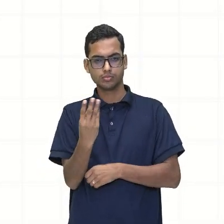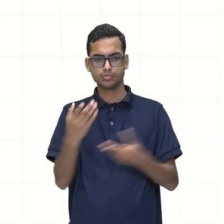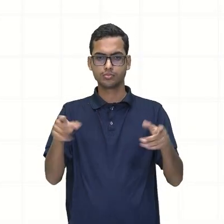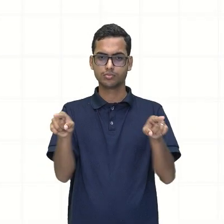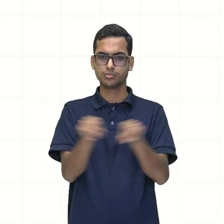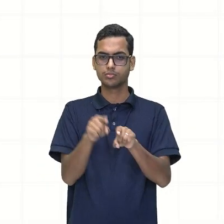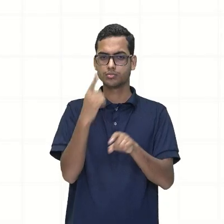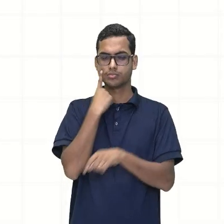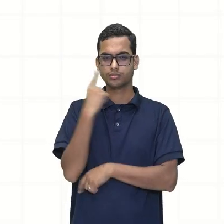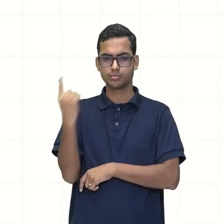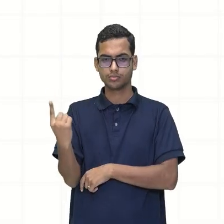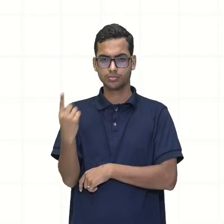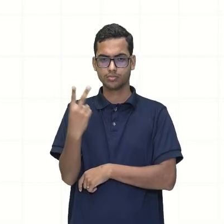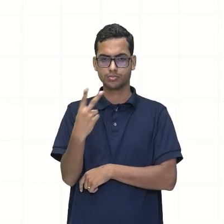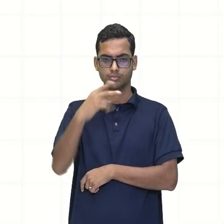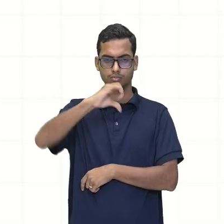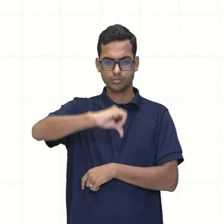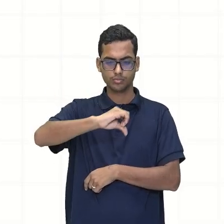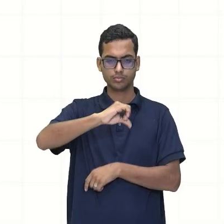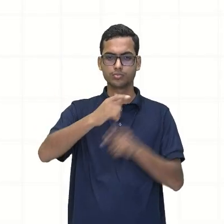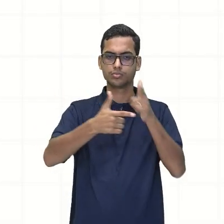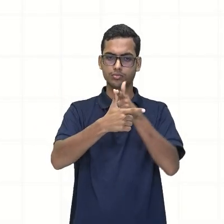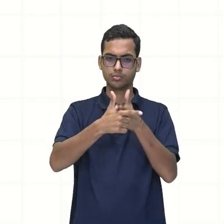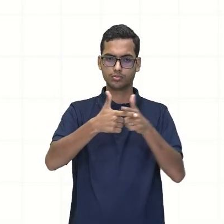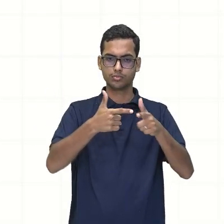129 dividido por 3 vai dar